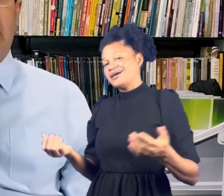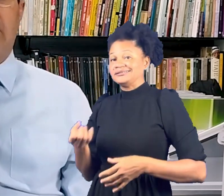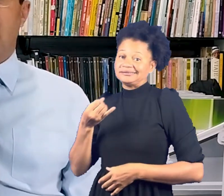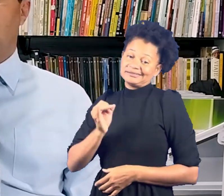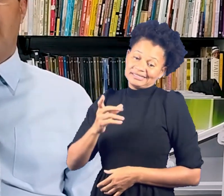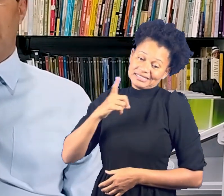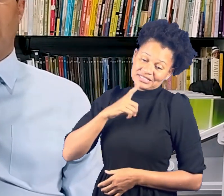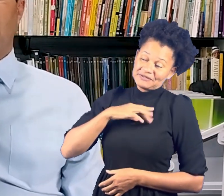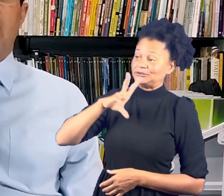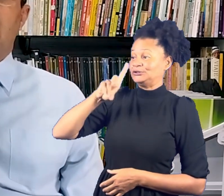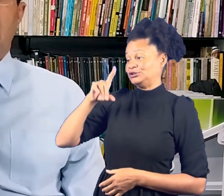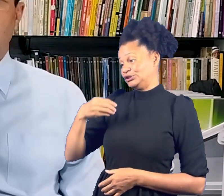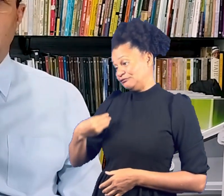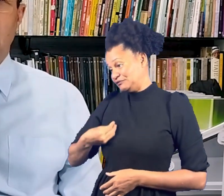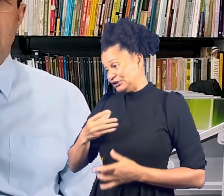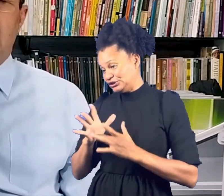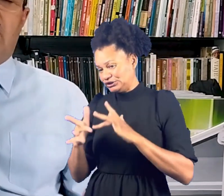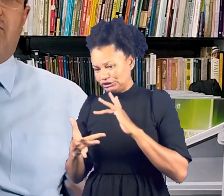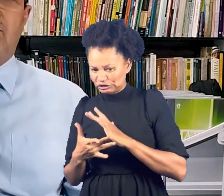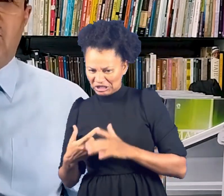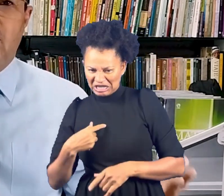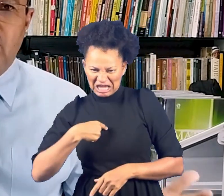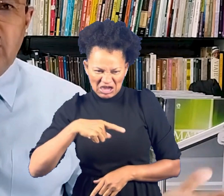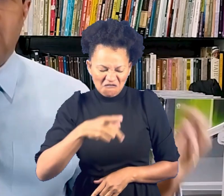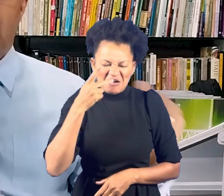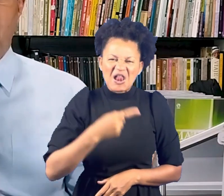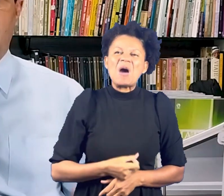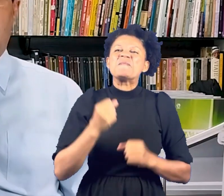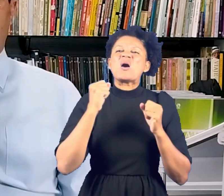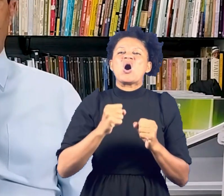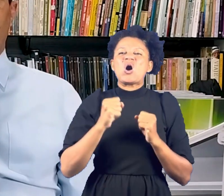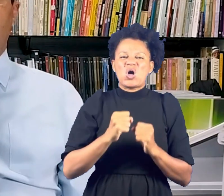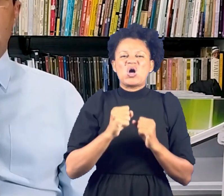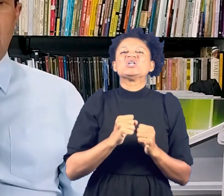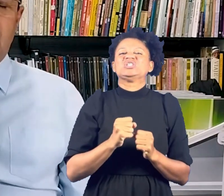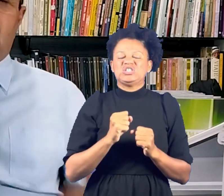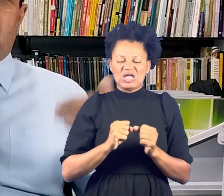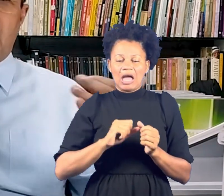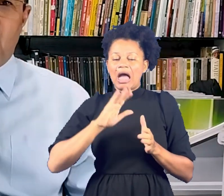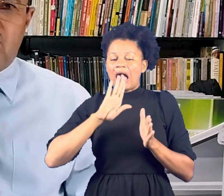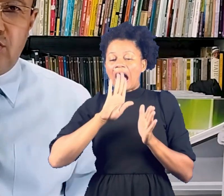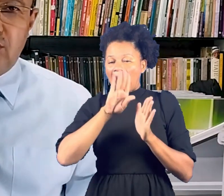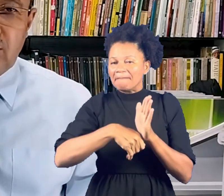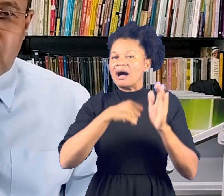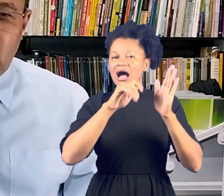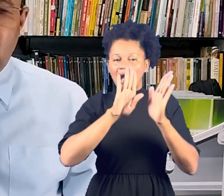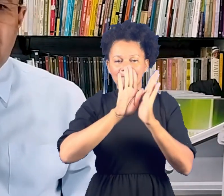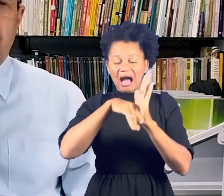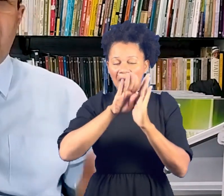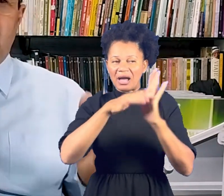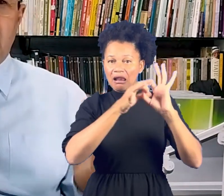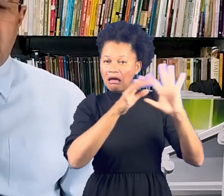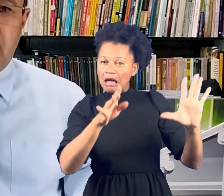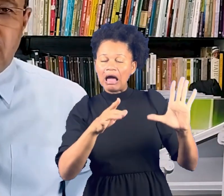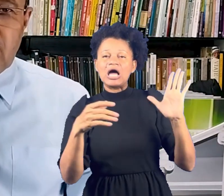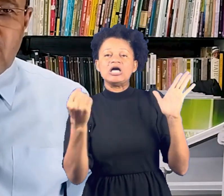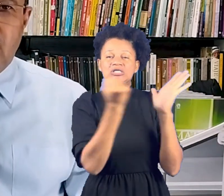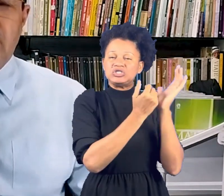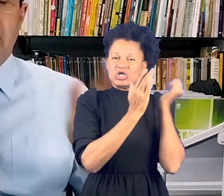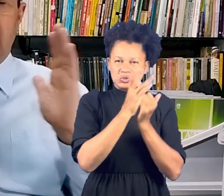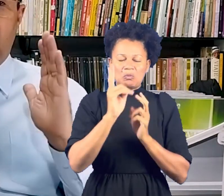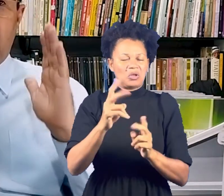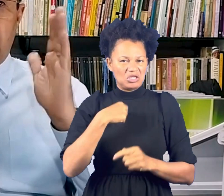se eu tivesse nos dias de Jesus, está vendo que eu não ia crucificar Jesus? Se eu tivesse nos dias de Jesus, eu ia